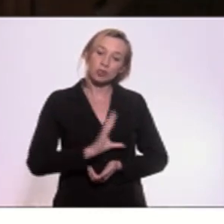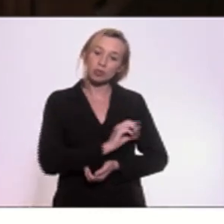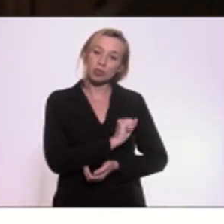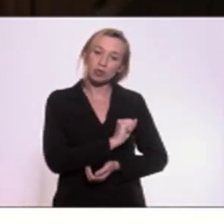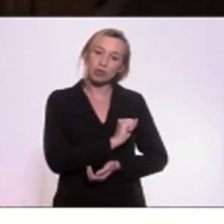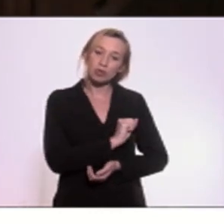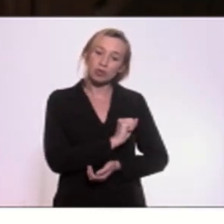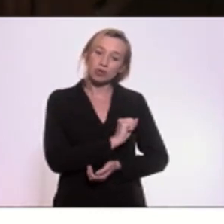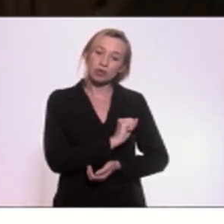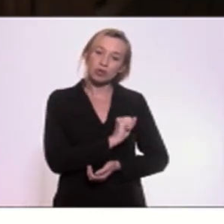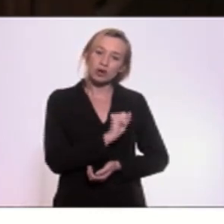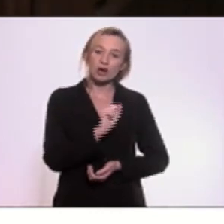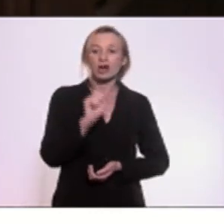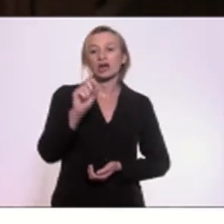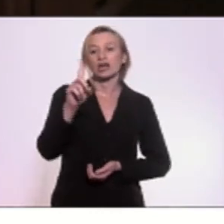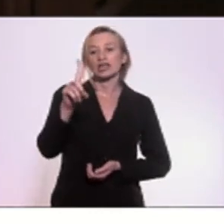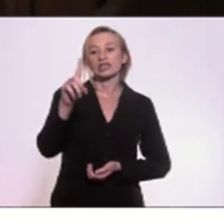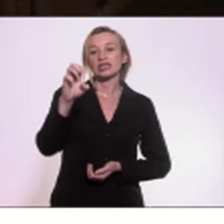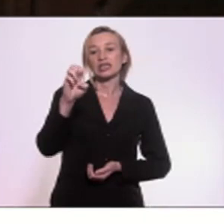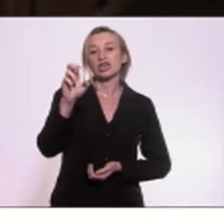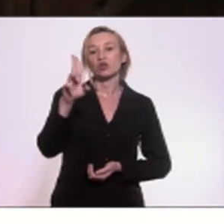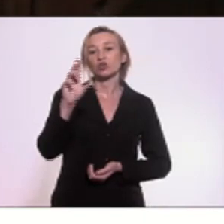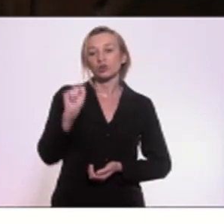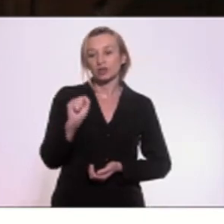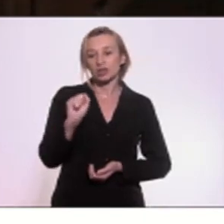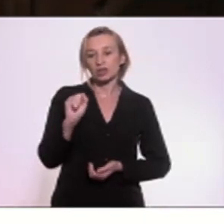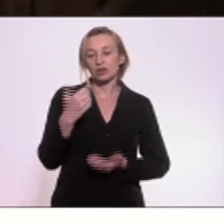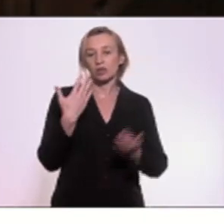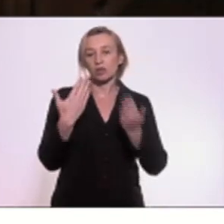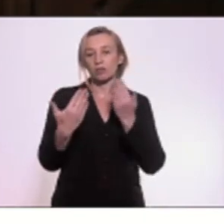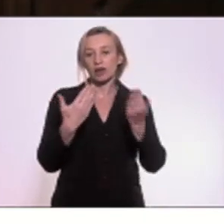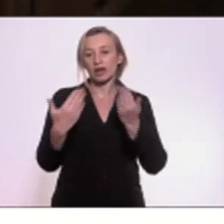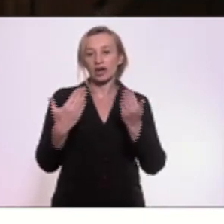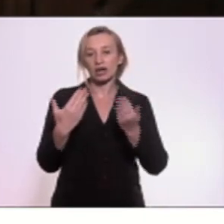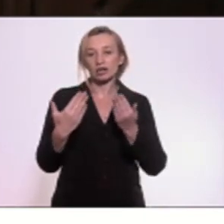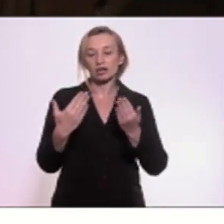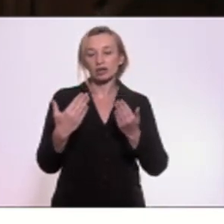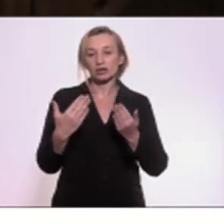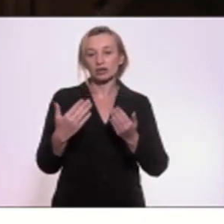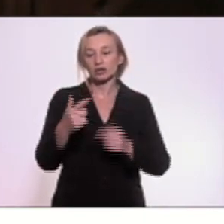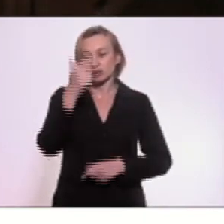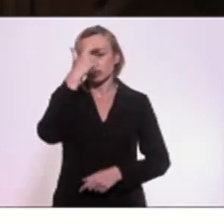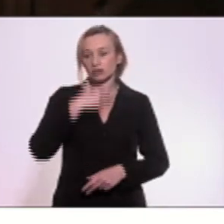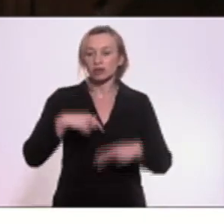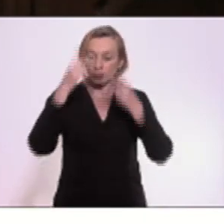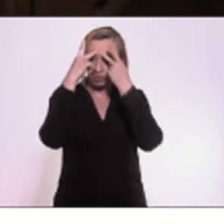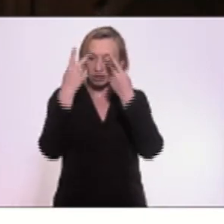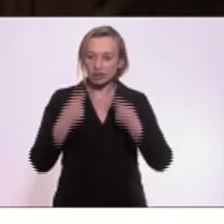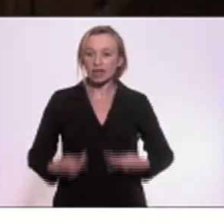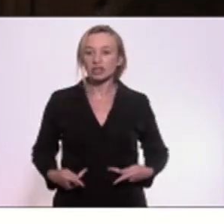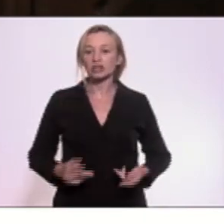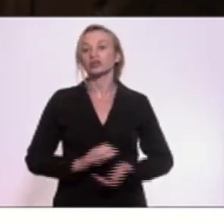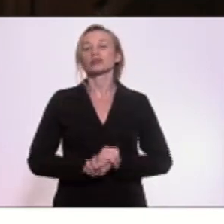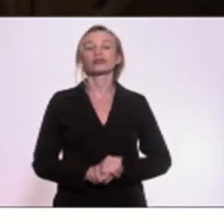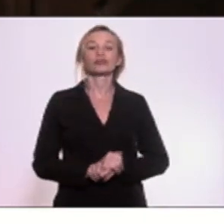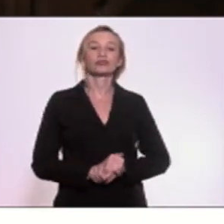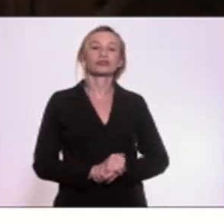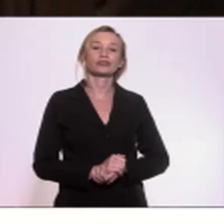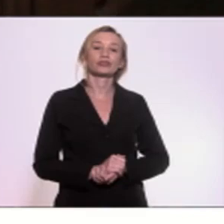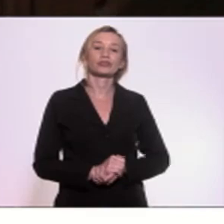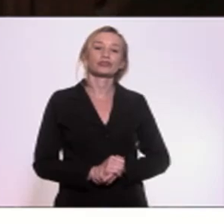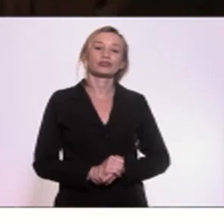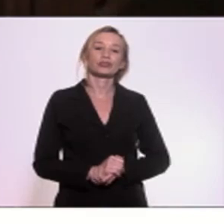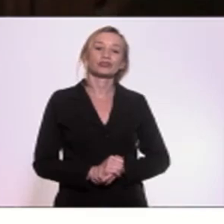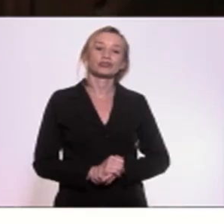uma deusa. É uma deusa. Com vestes e roupas femininas. E